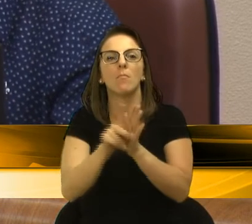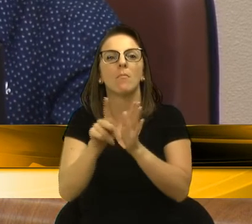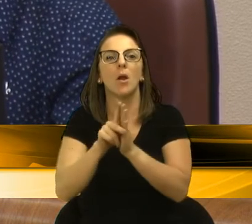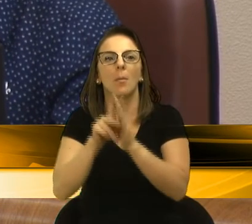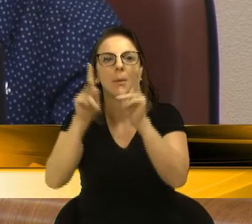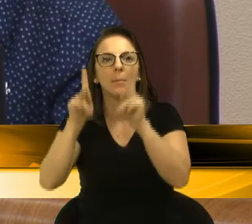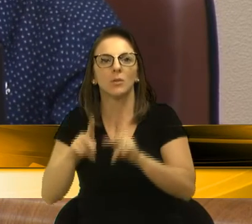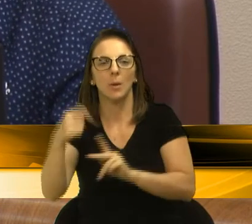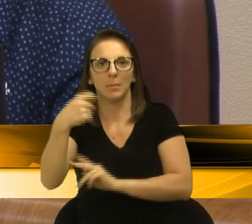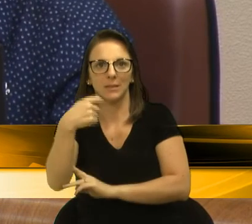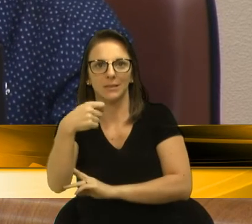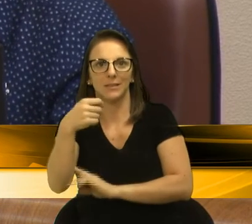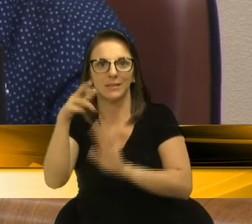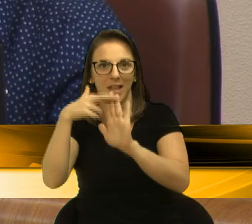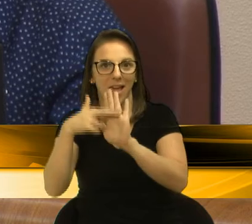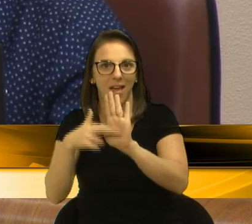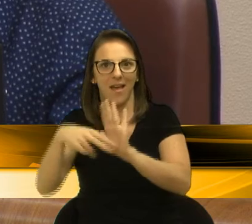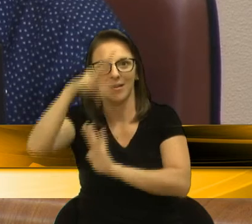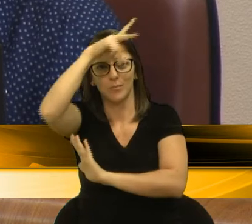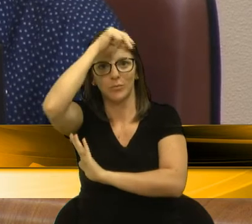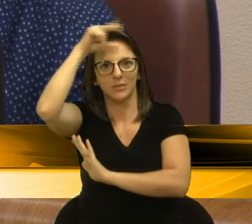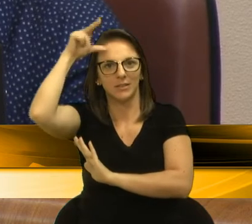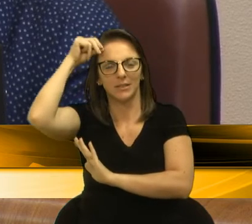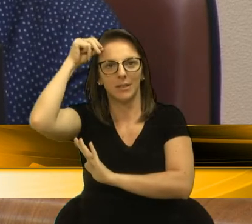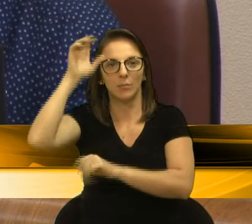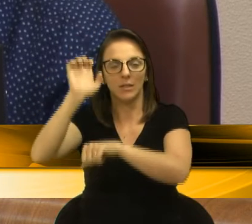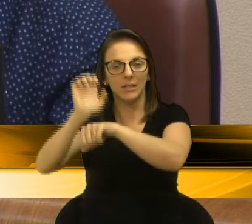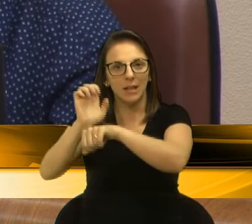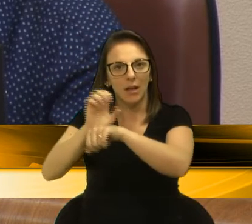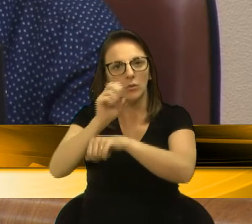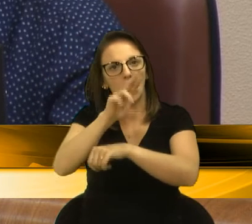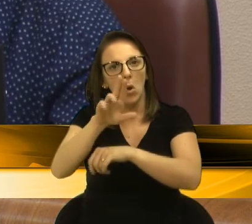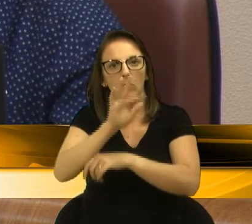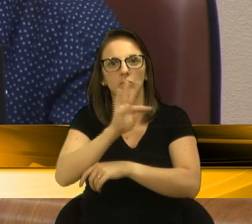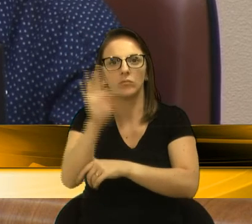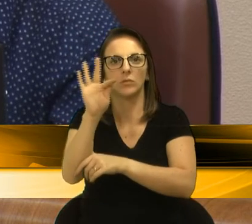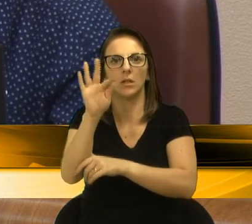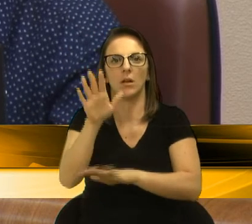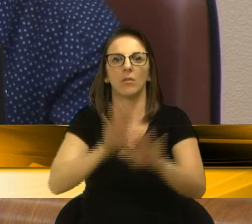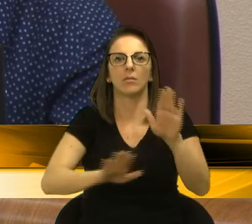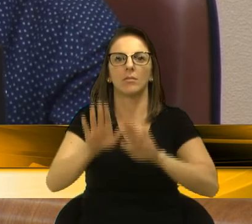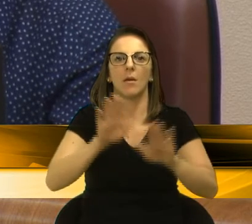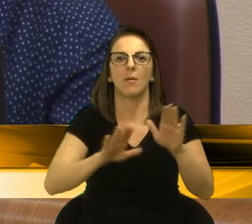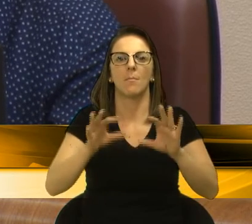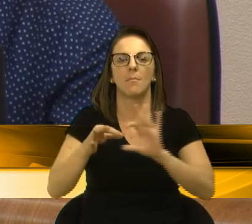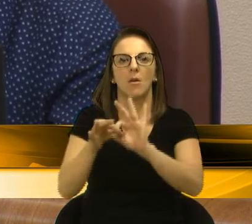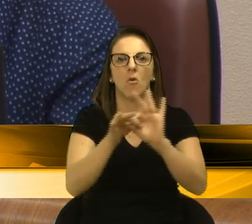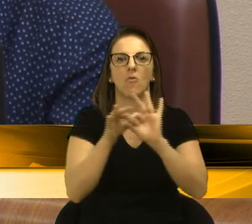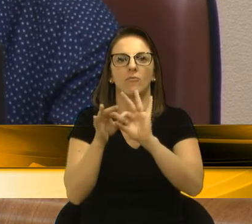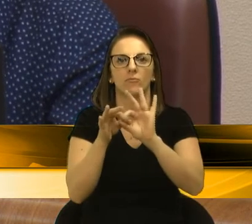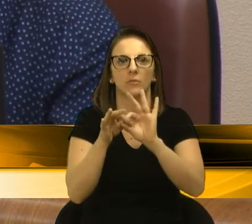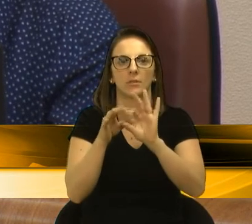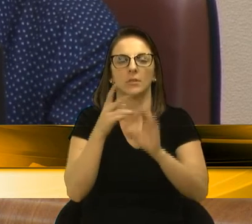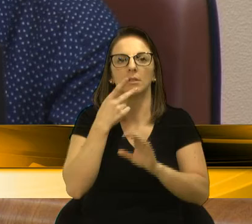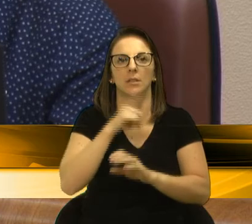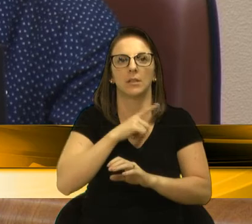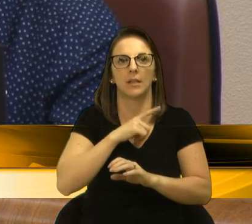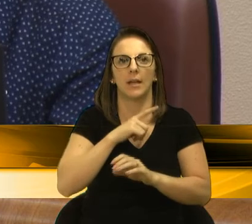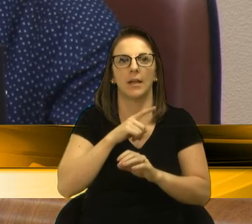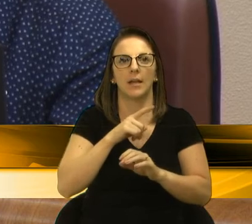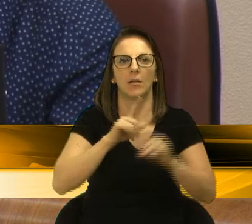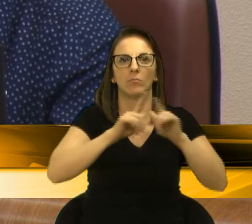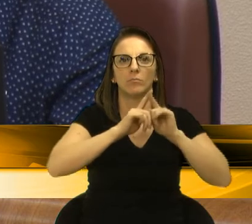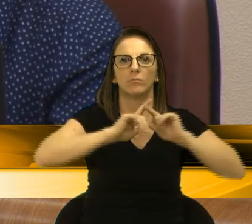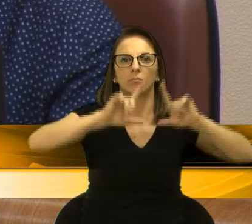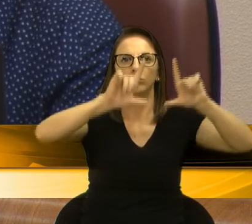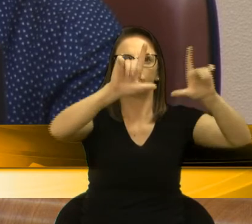os estaduais ou federais, decorrentes, VG de convênio, etc. A fixação no quadro geral da Prefeitura de suas cópias